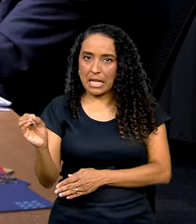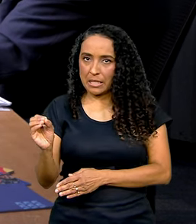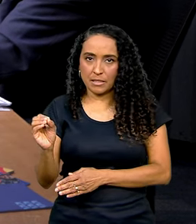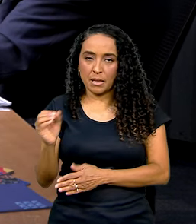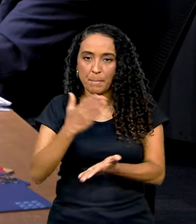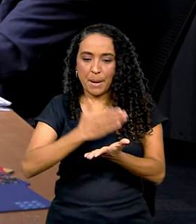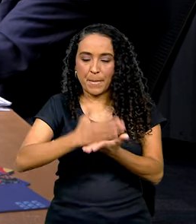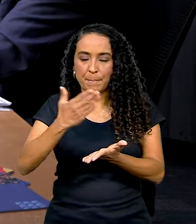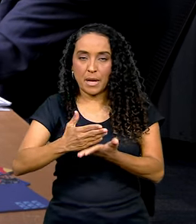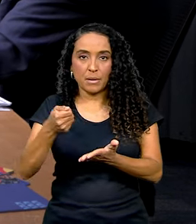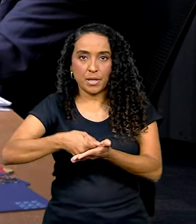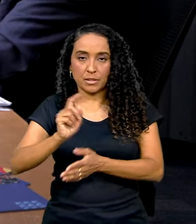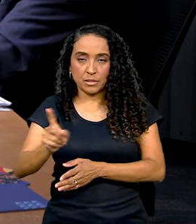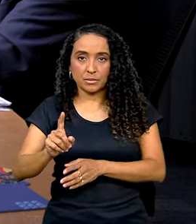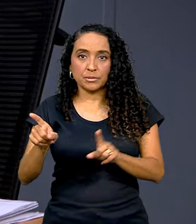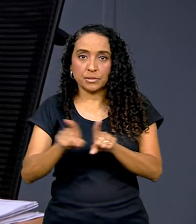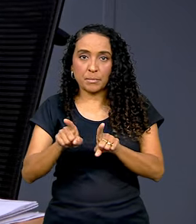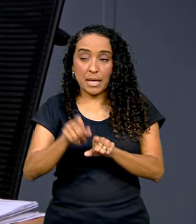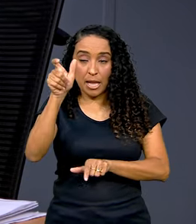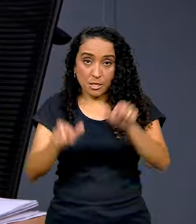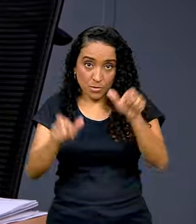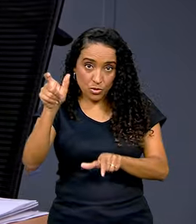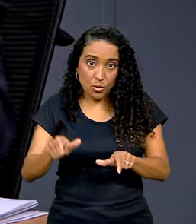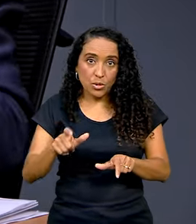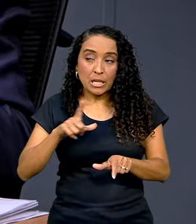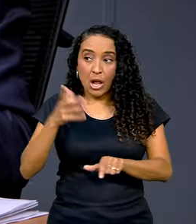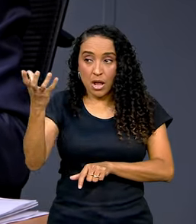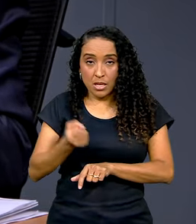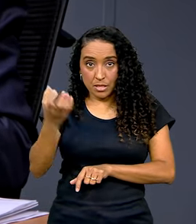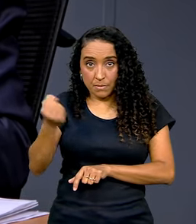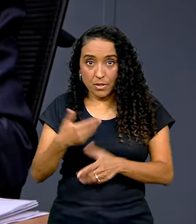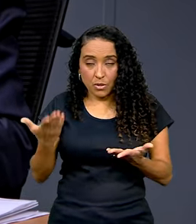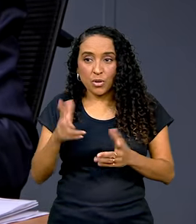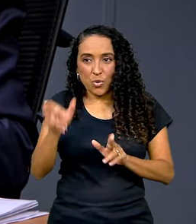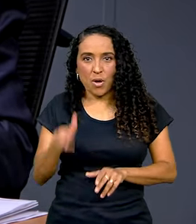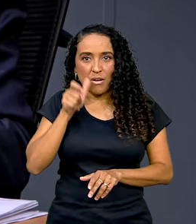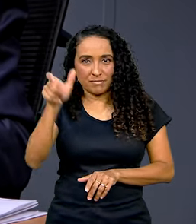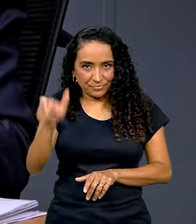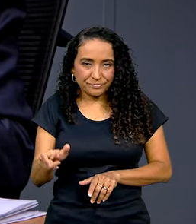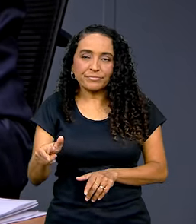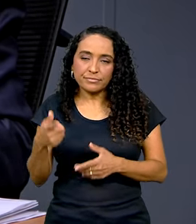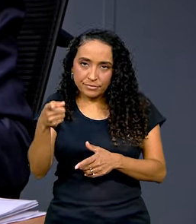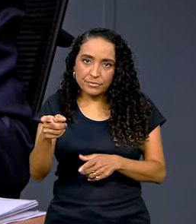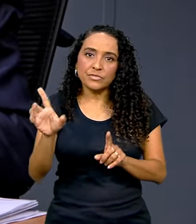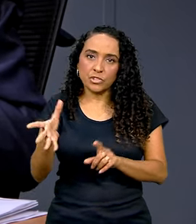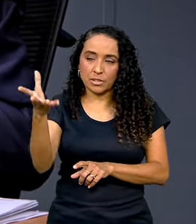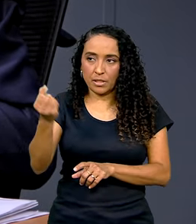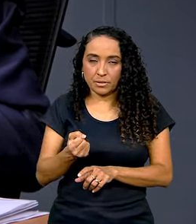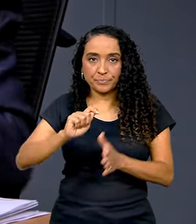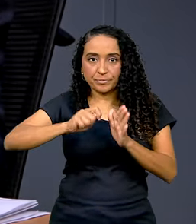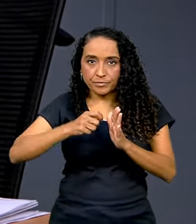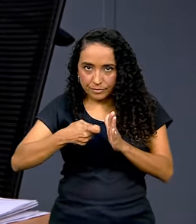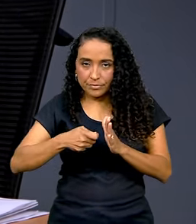não paga mais a a prestação e as pessoas que estão recebendo agora como é o caso dela